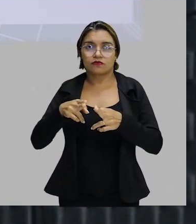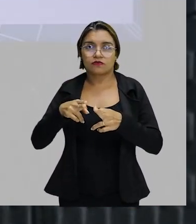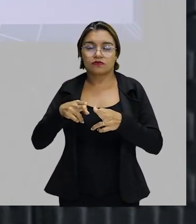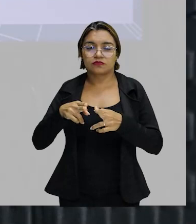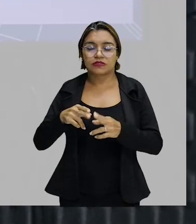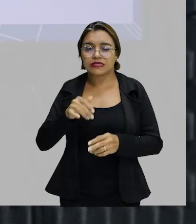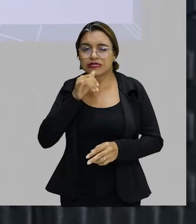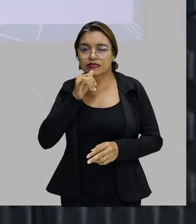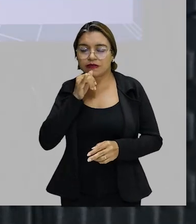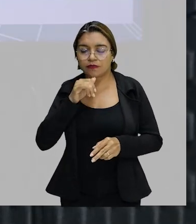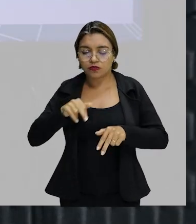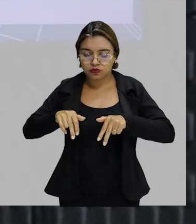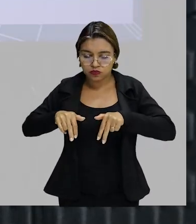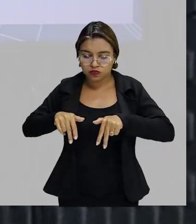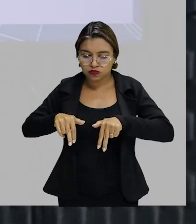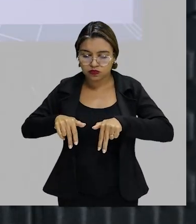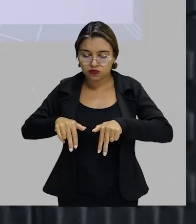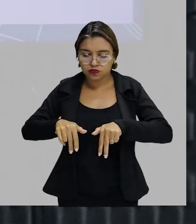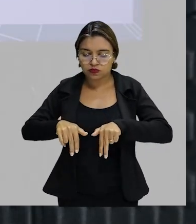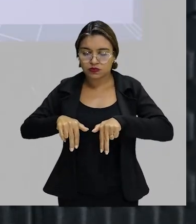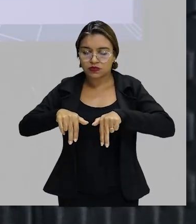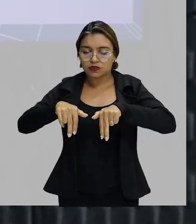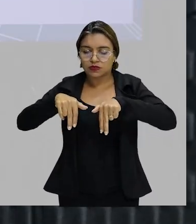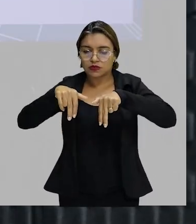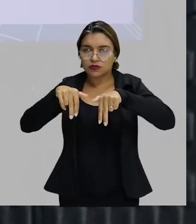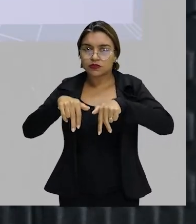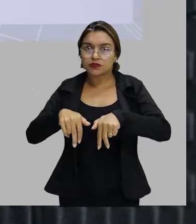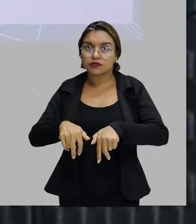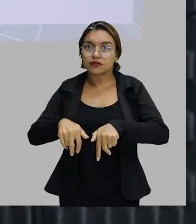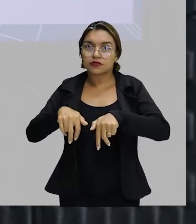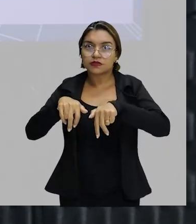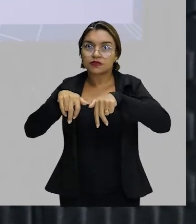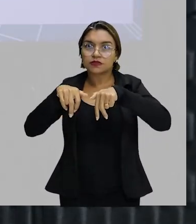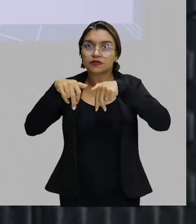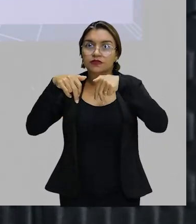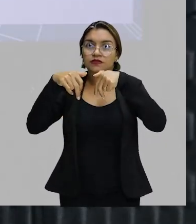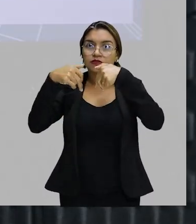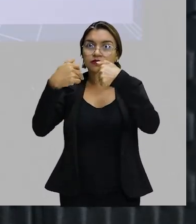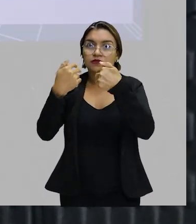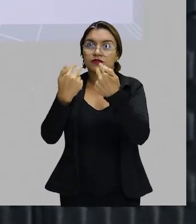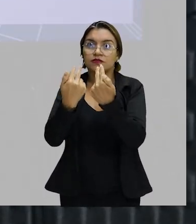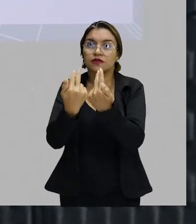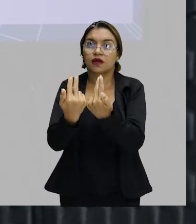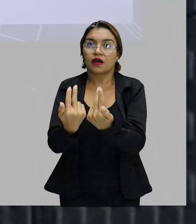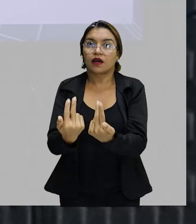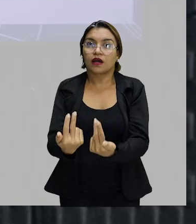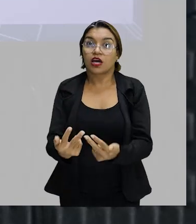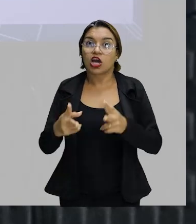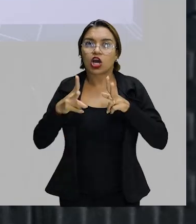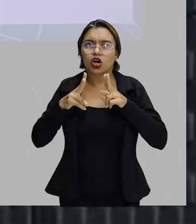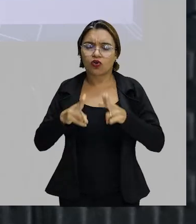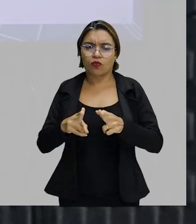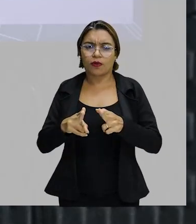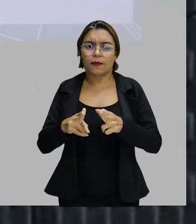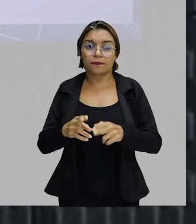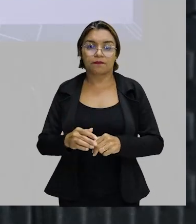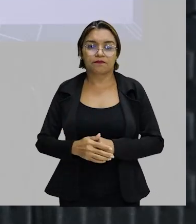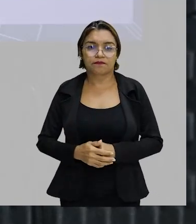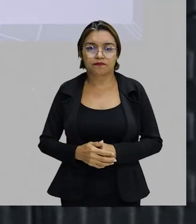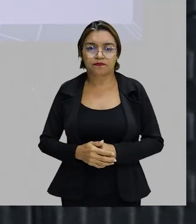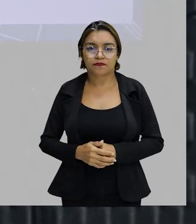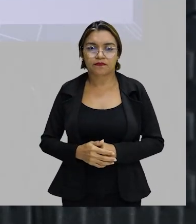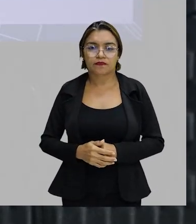altura se eles executam os movimentos ali parecidos numa mesma sincronia coordenação do tempo dos